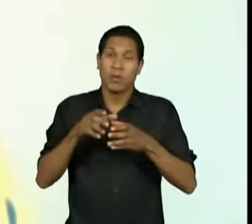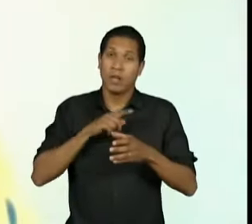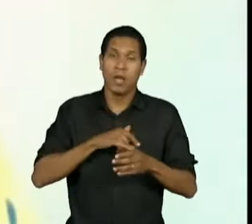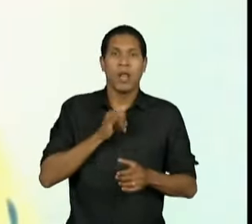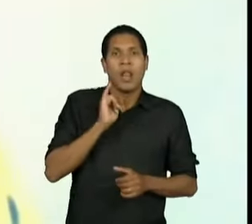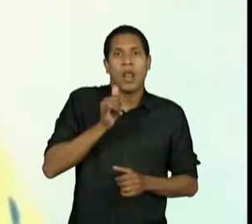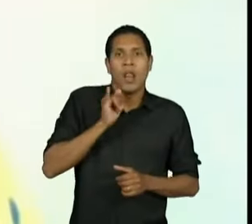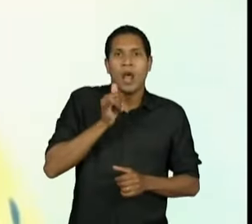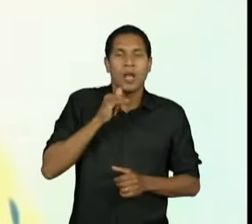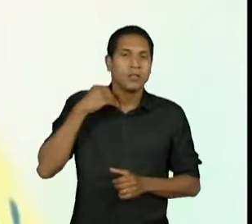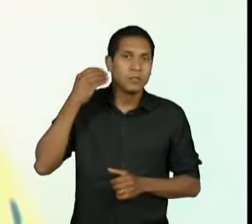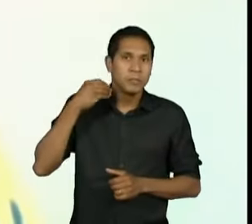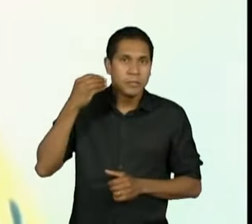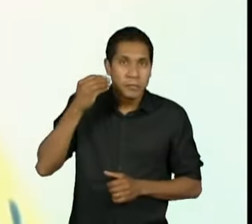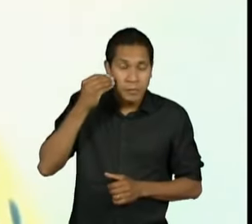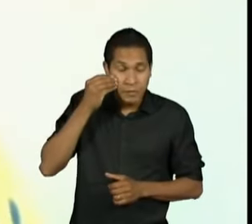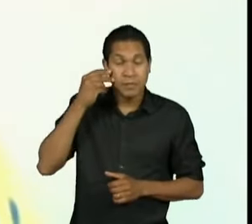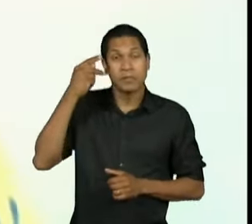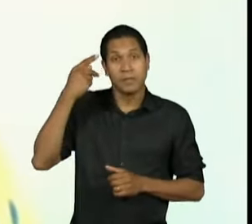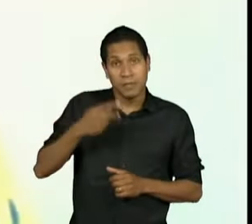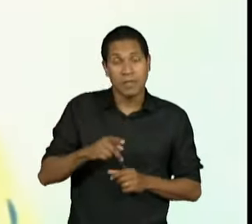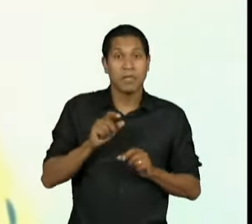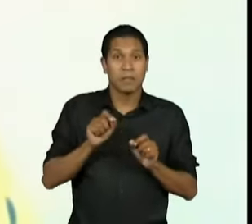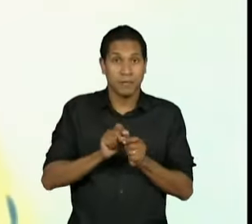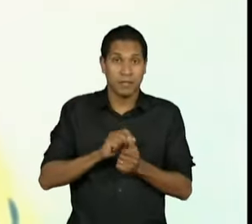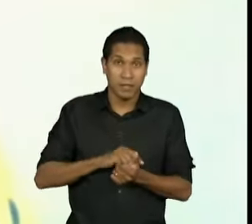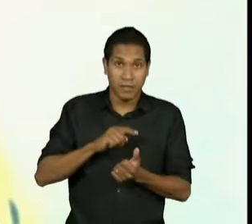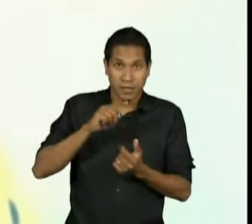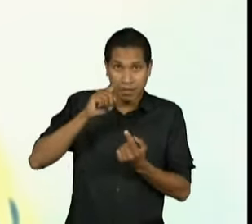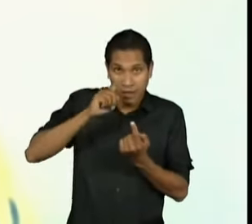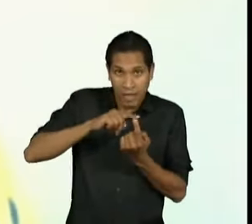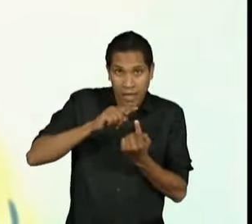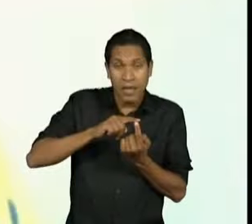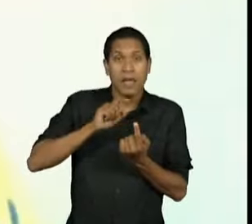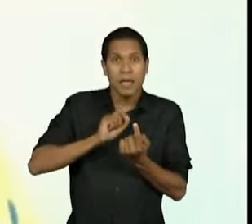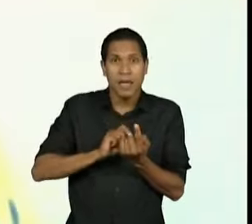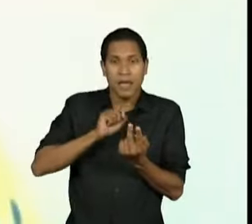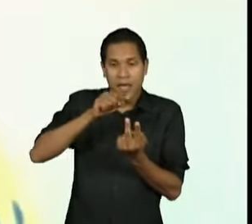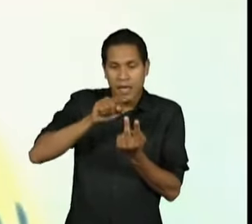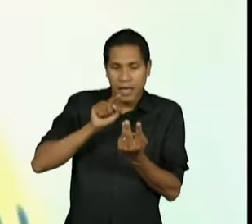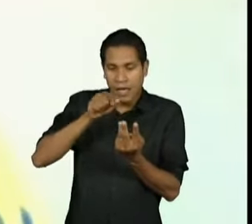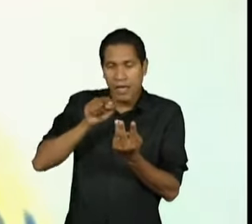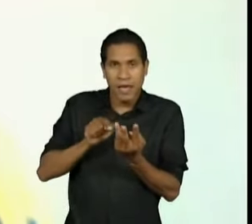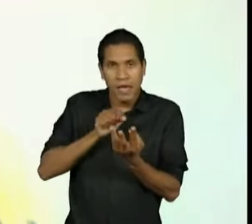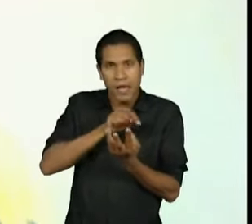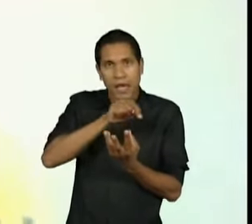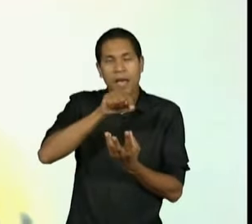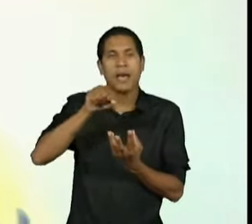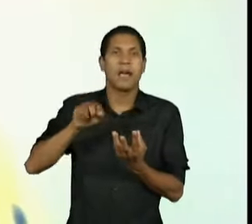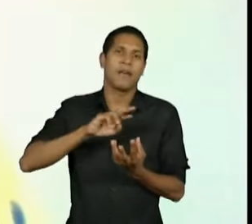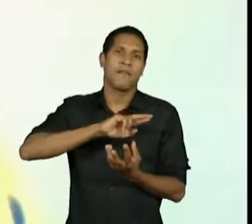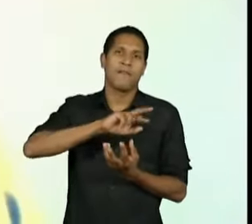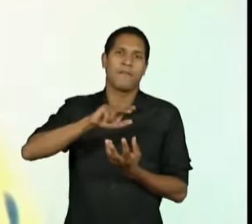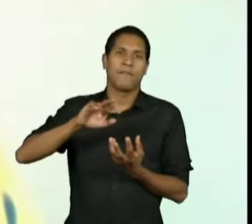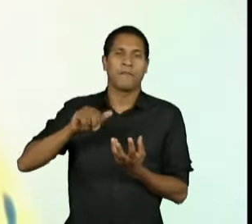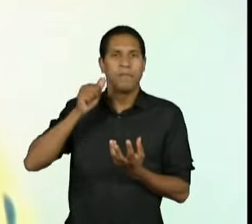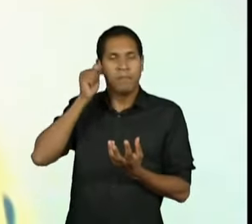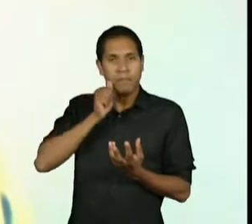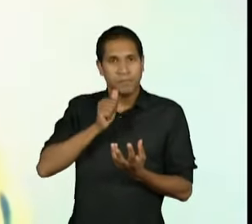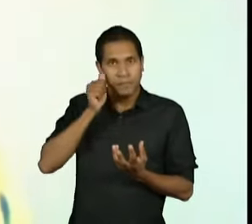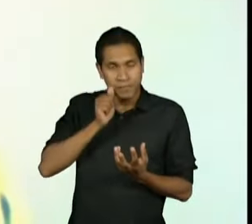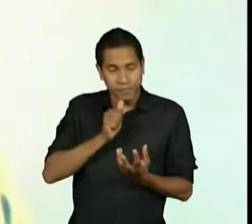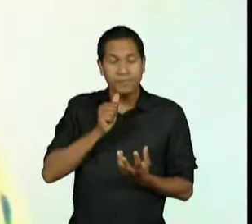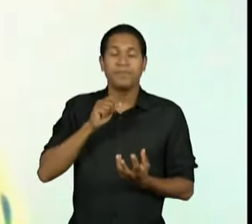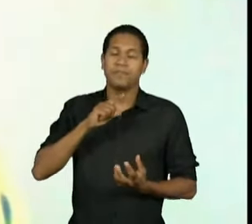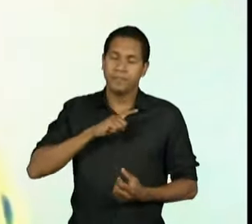uma experiência, mas que é uma experiência que abarca as experiências, a condição de vida de várias mulheres e de